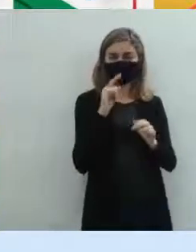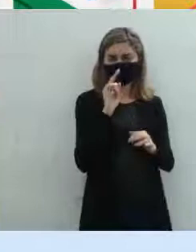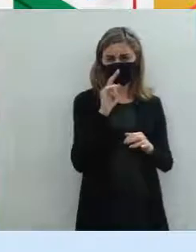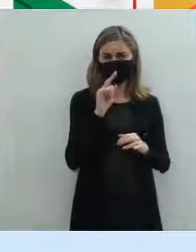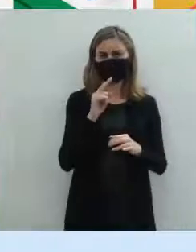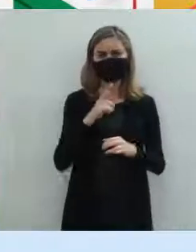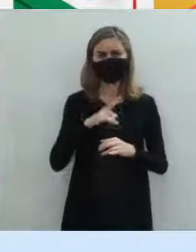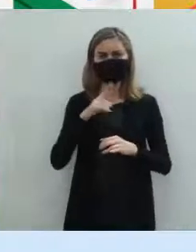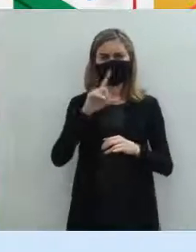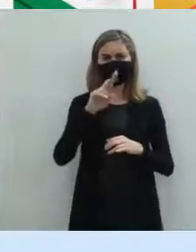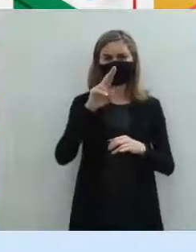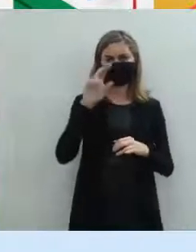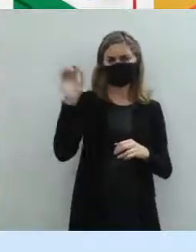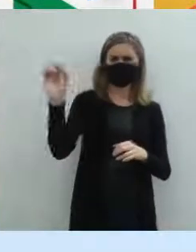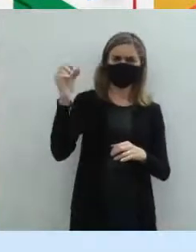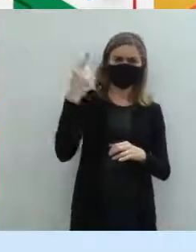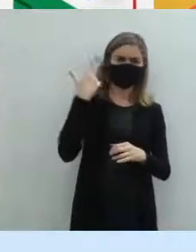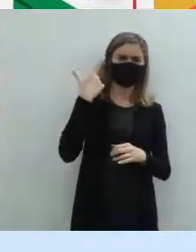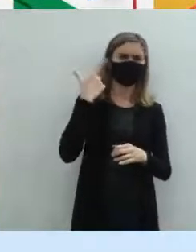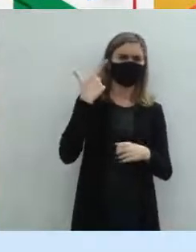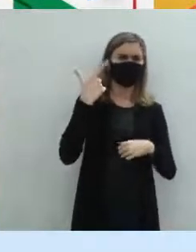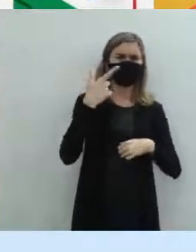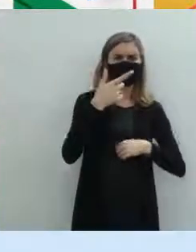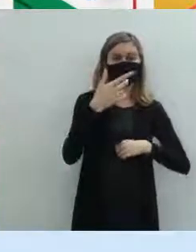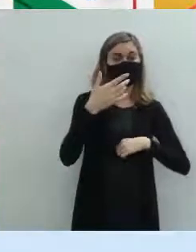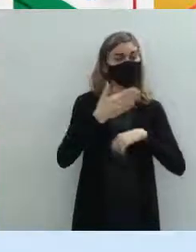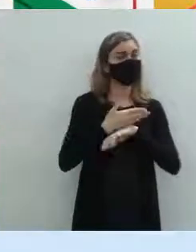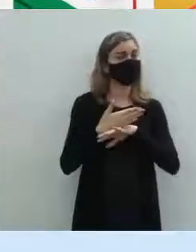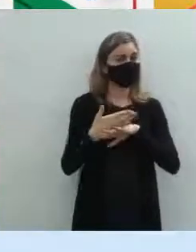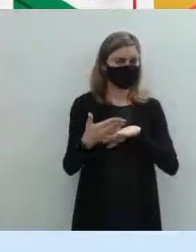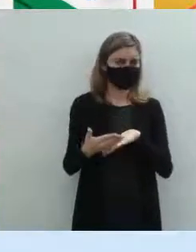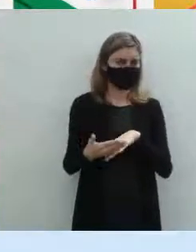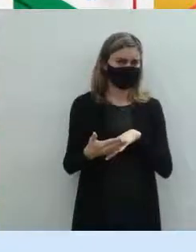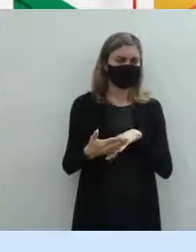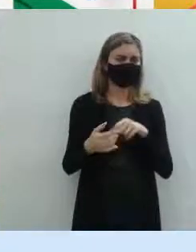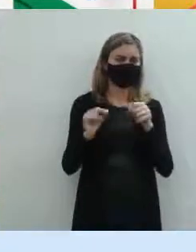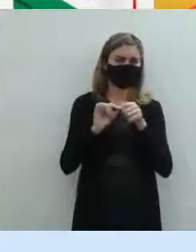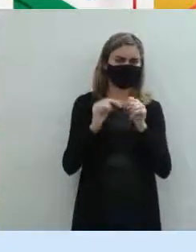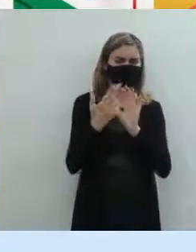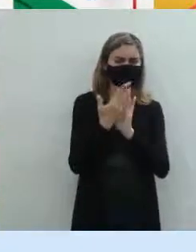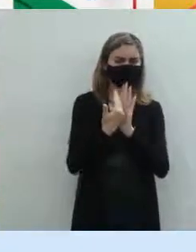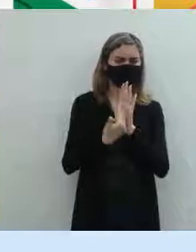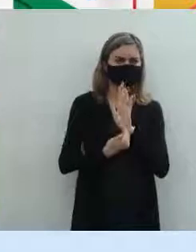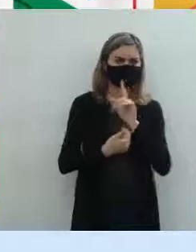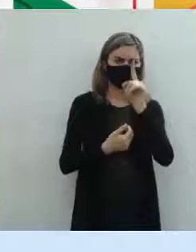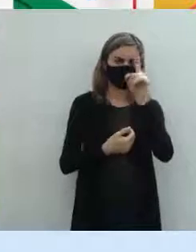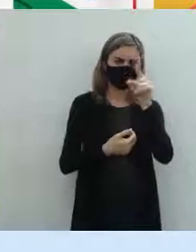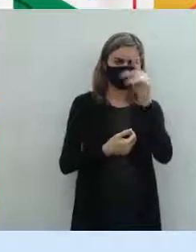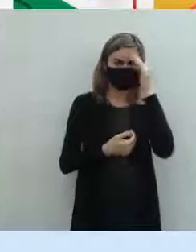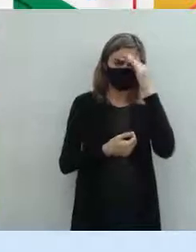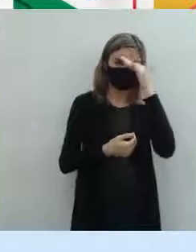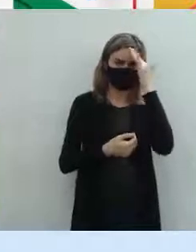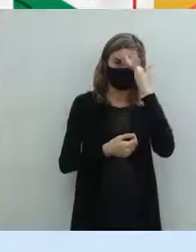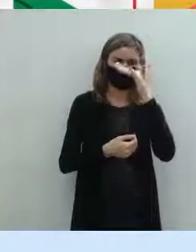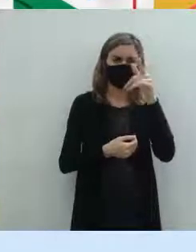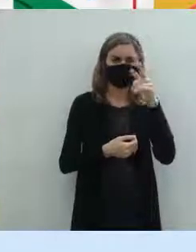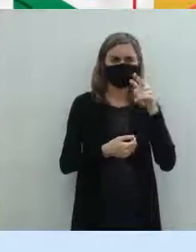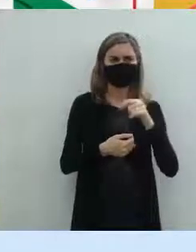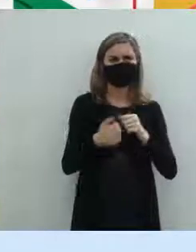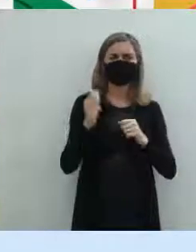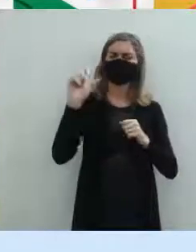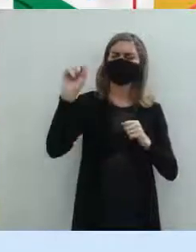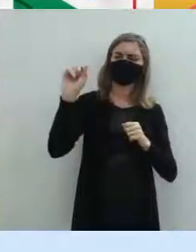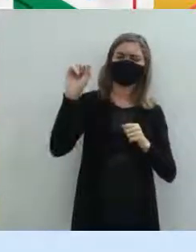Aí, a luz do sol, como eu falei, é considerada branca. Aí a gente fez um desenho, um diagramazinho para vocês entenderem. Aí essa luz